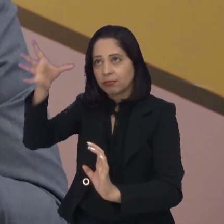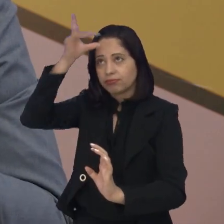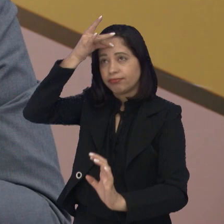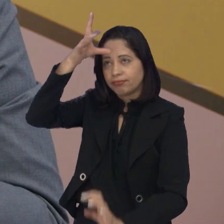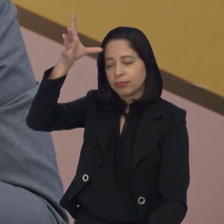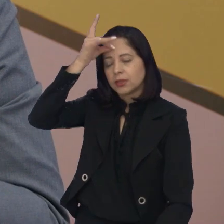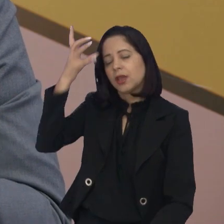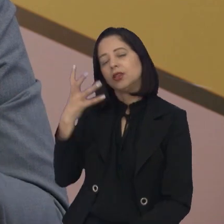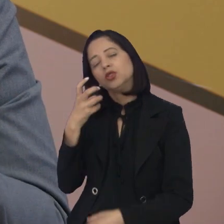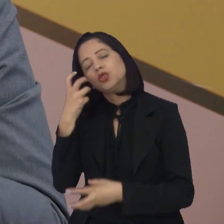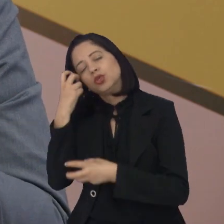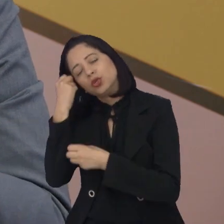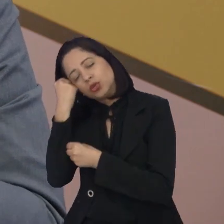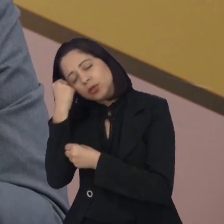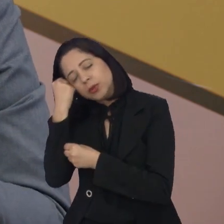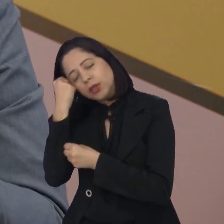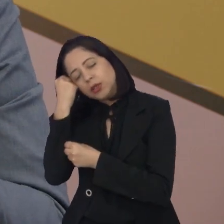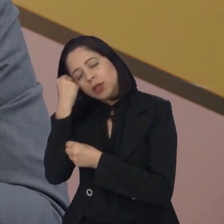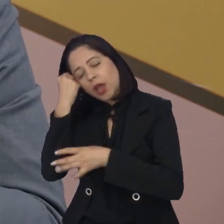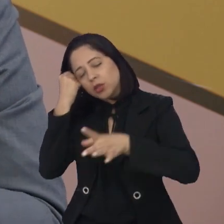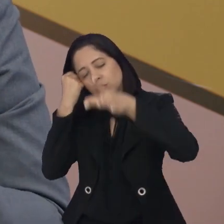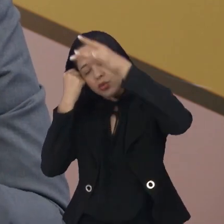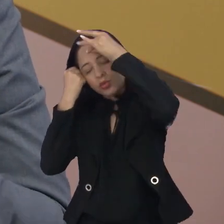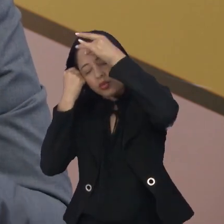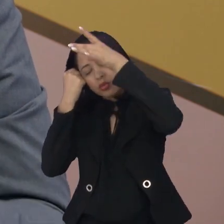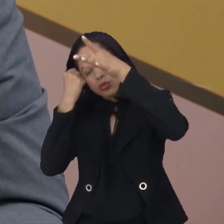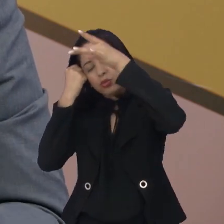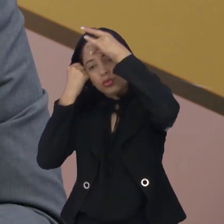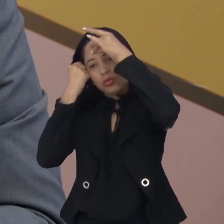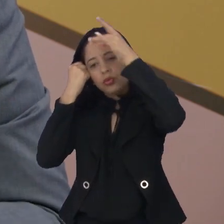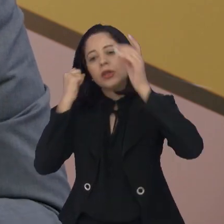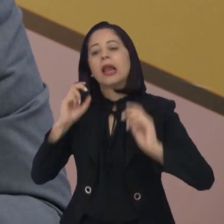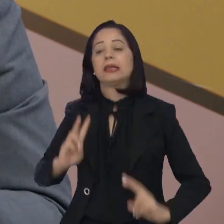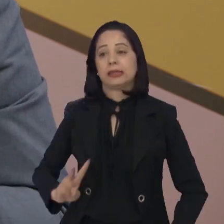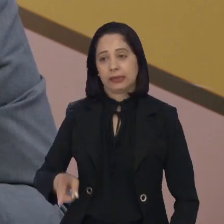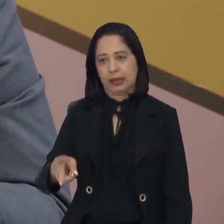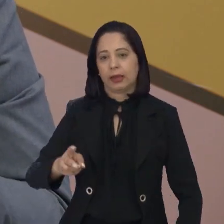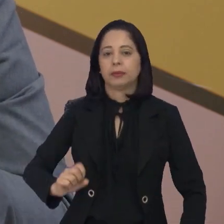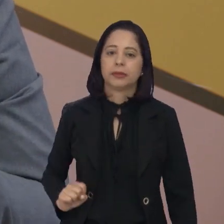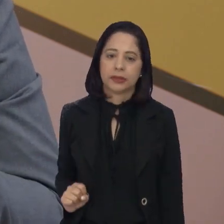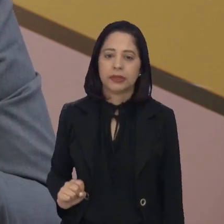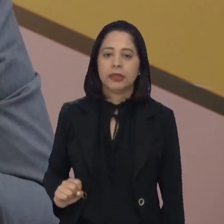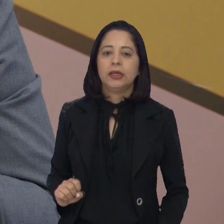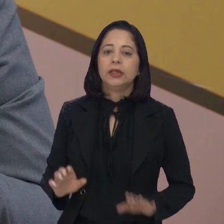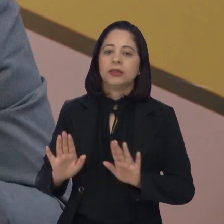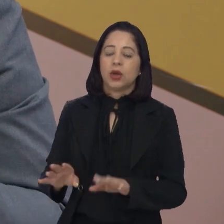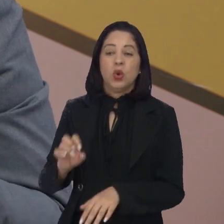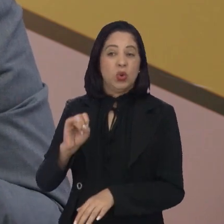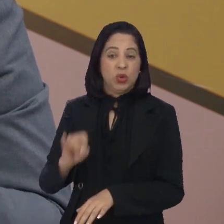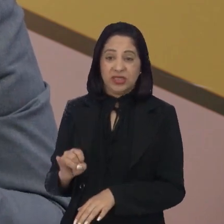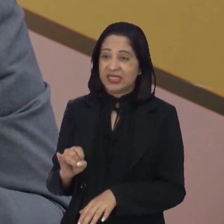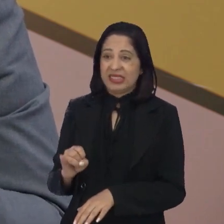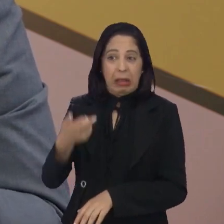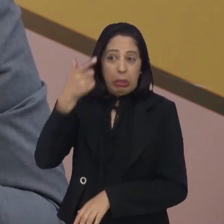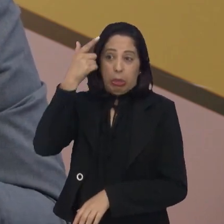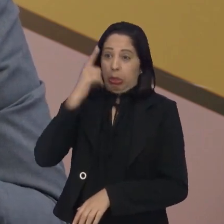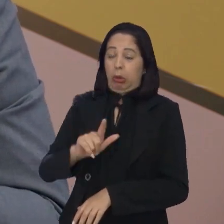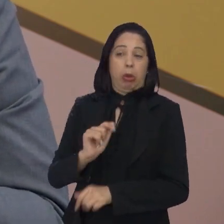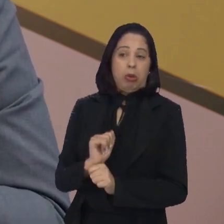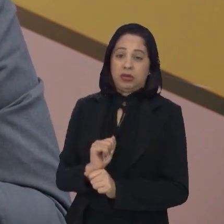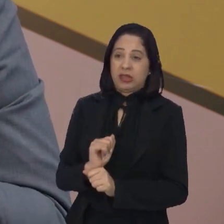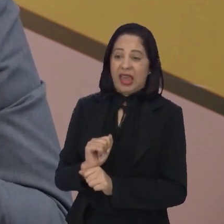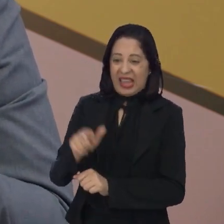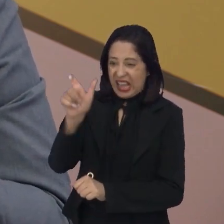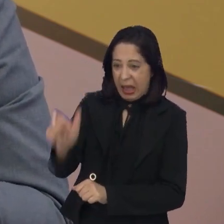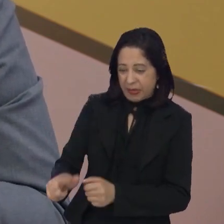no sono que acontece, que é o sistema linfático, é um sistema que está sendo bastante estudado. Então, quando a gente não consegue quando o idoso não